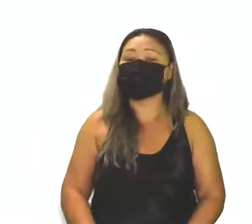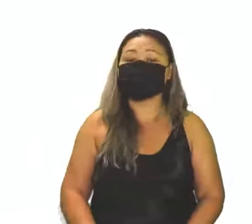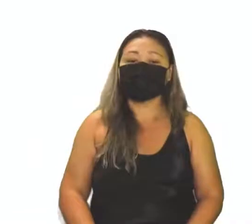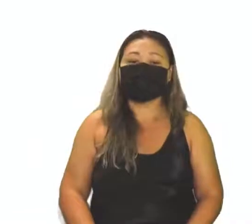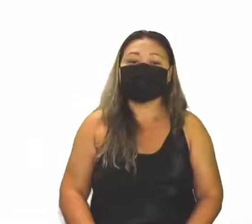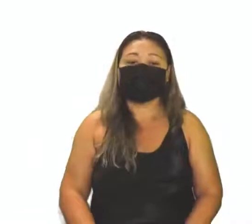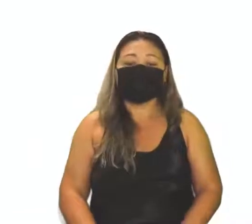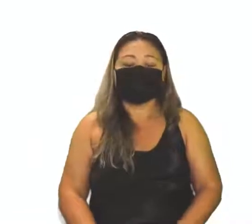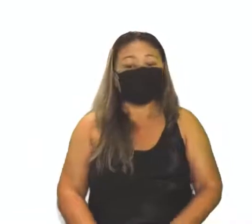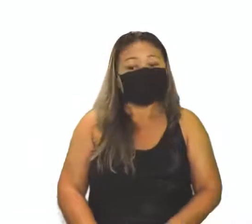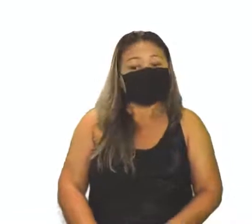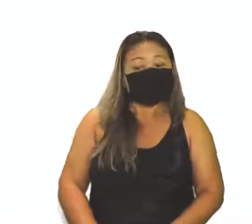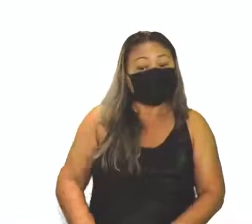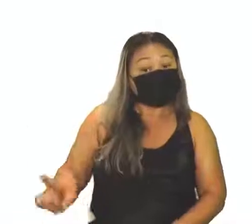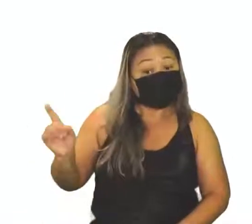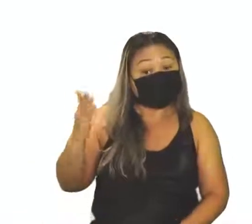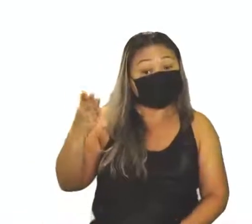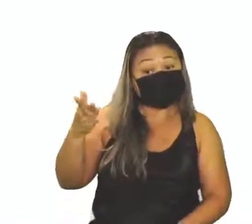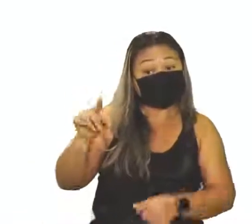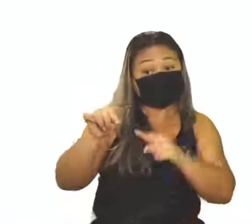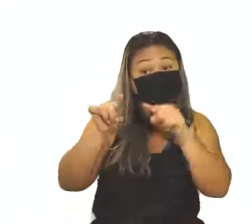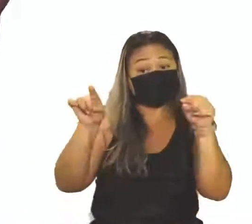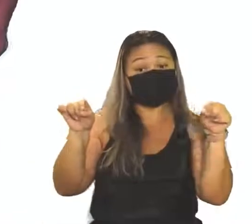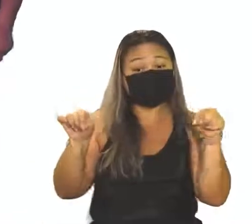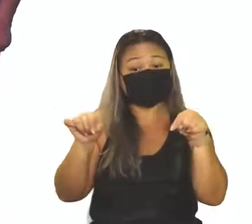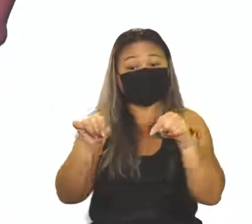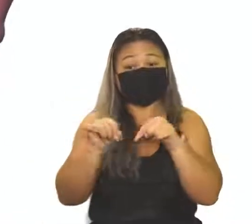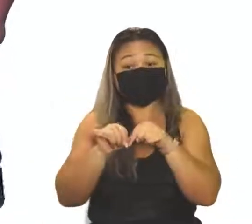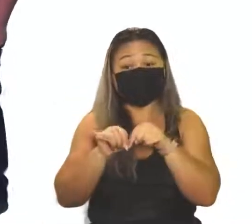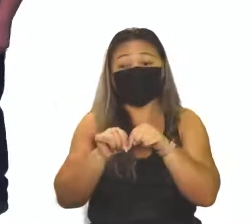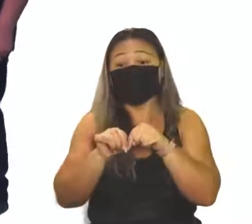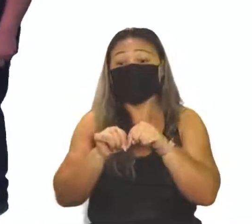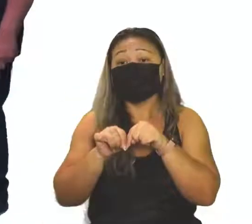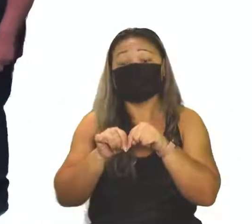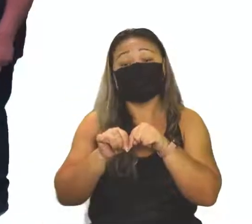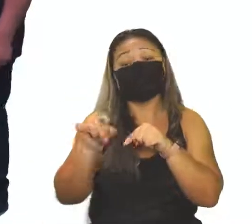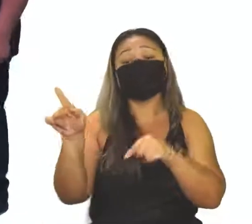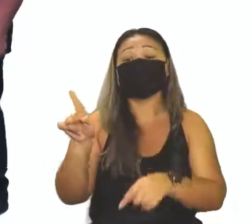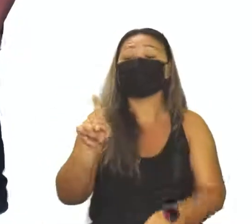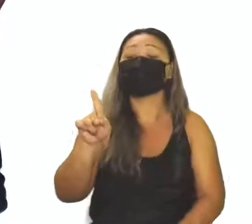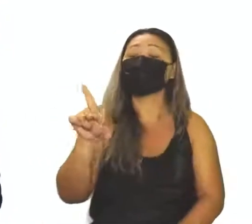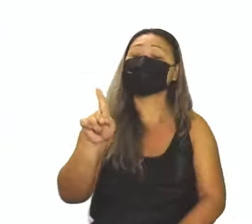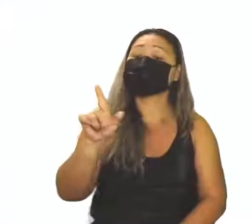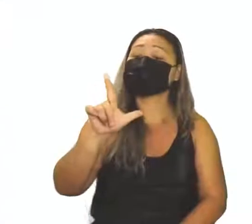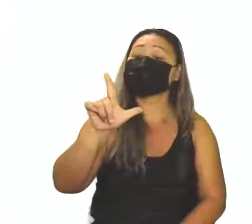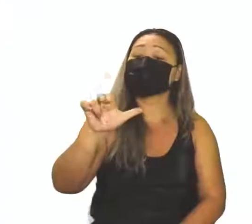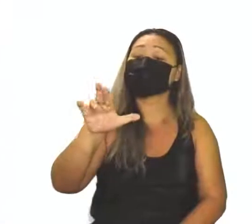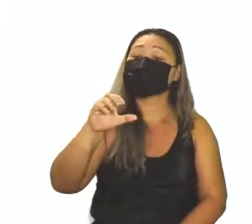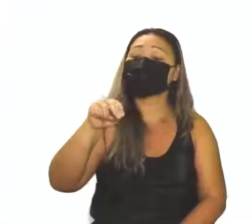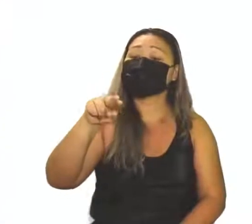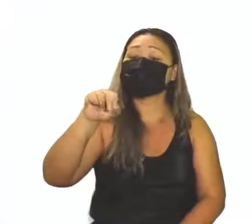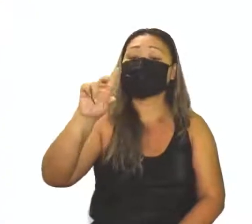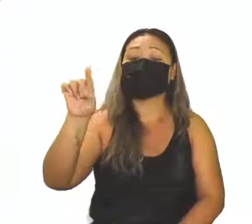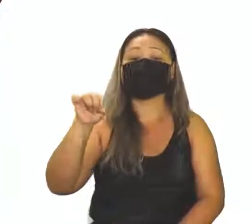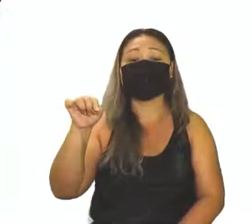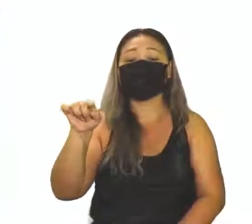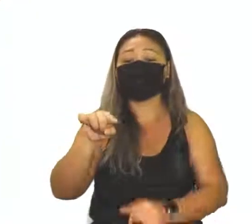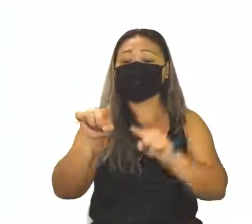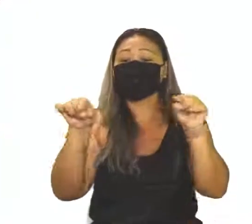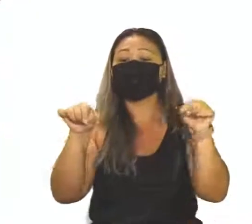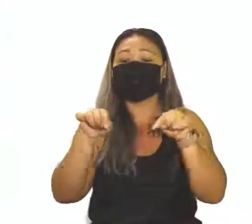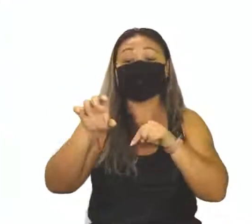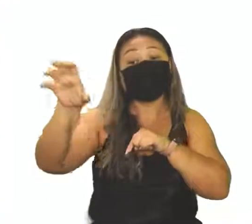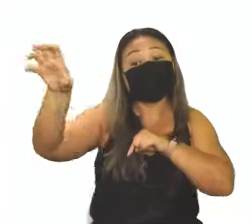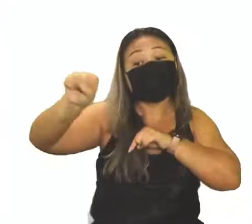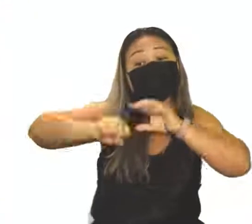aí, gente, ó, nessa salinha. Preparamos, né, eu, professor Luciano, nós preparamos essa salinha para vocês pegar um livro